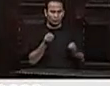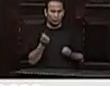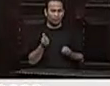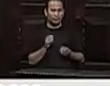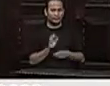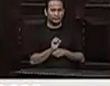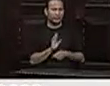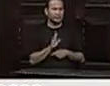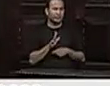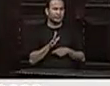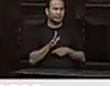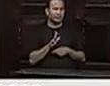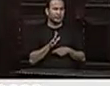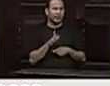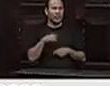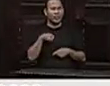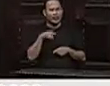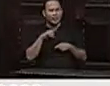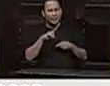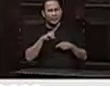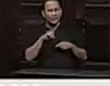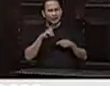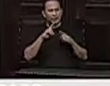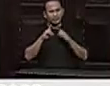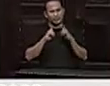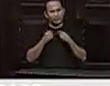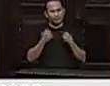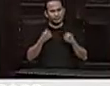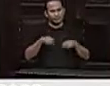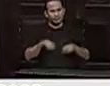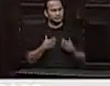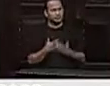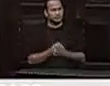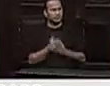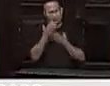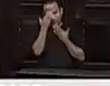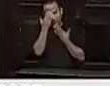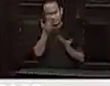mantida. Então esse é um debate de princípio que a bancada do PSOL traz para o parlamento. Obrigado, presidente.